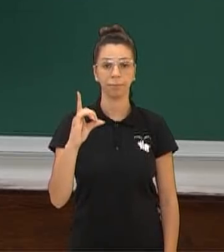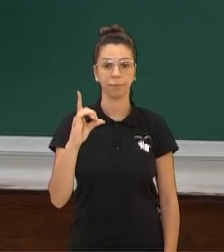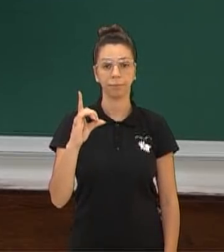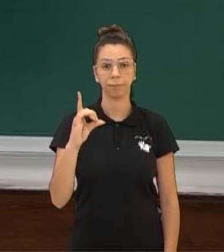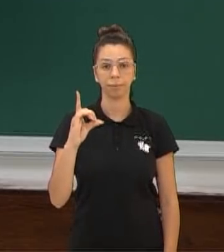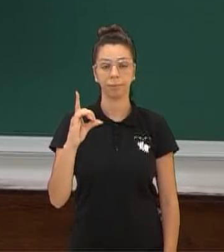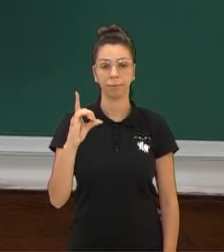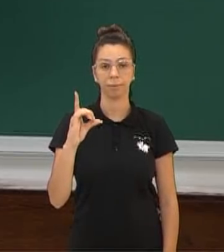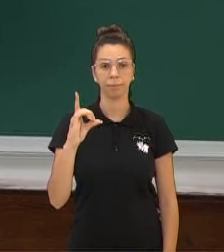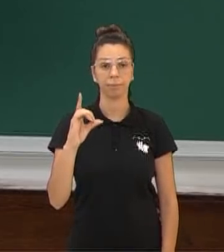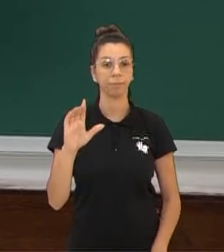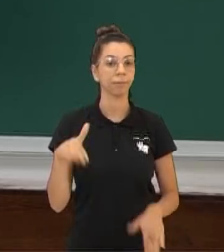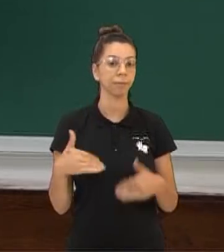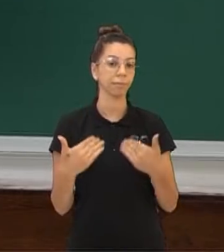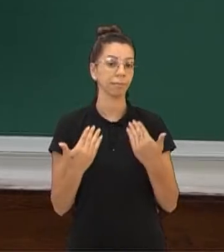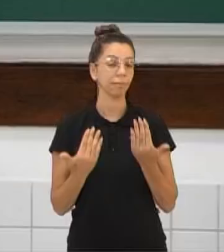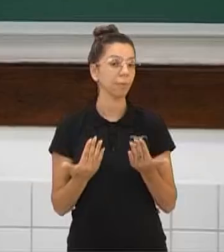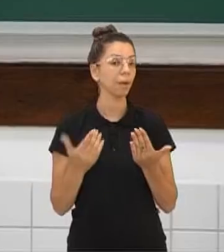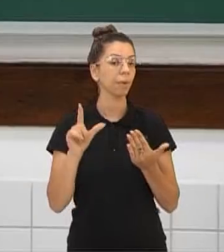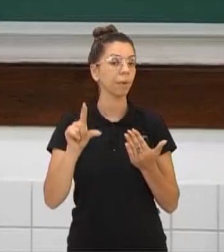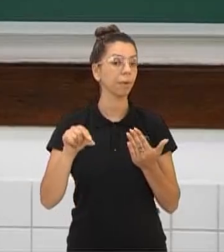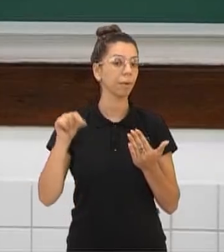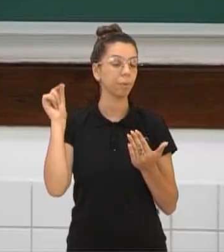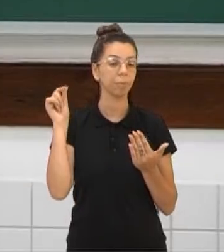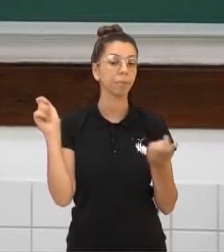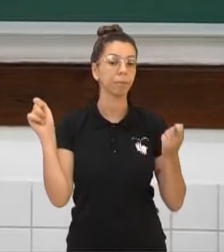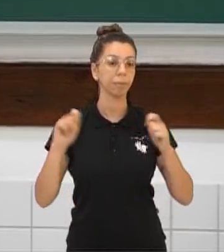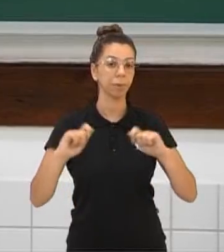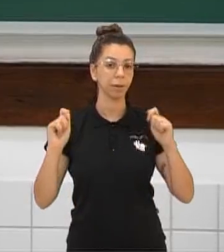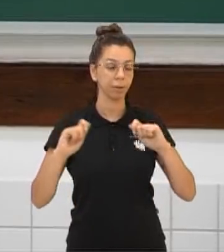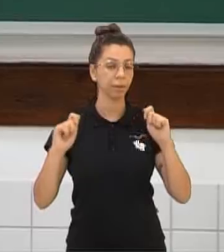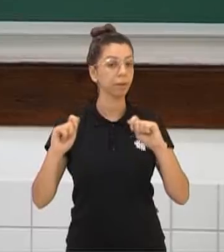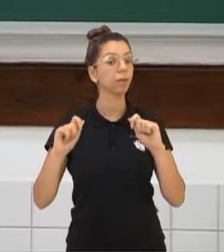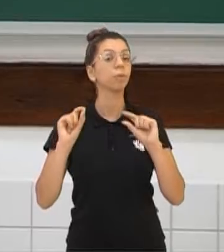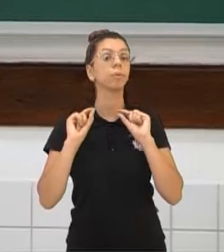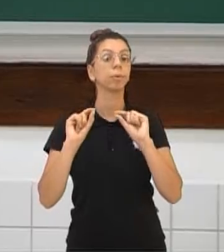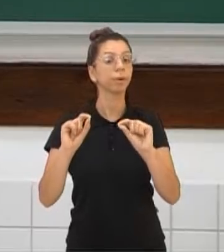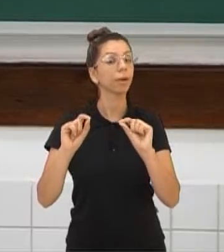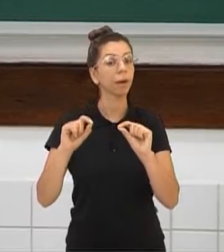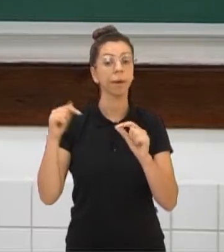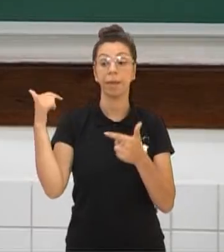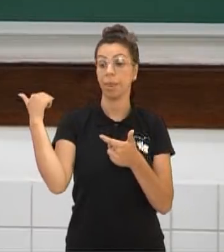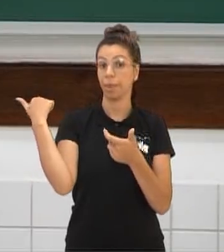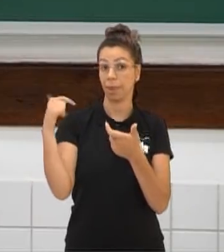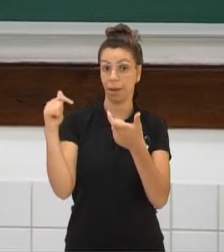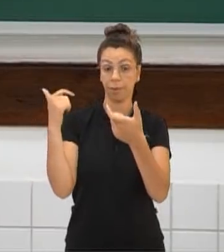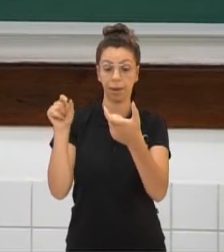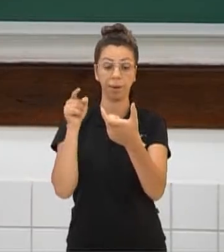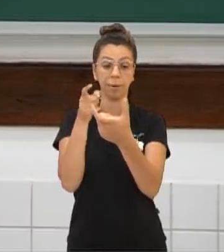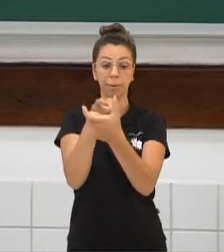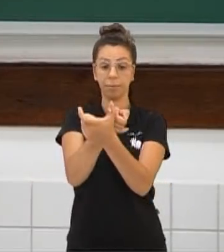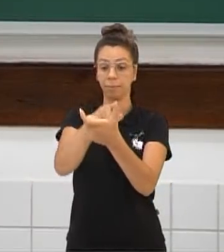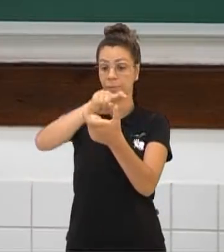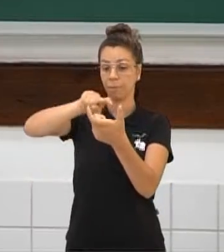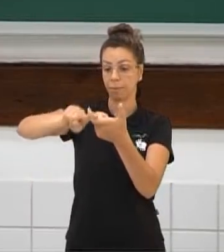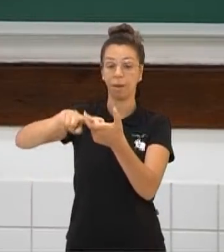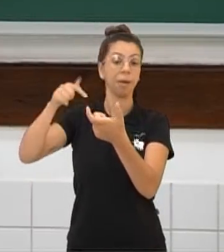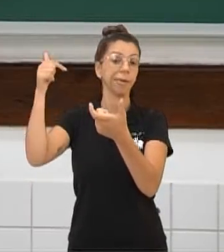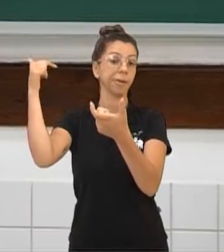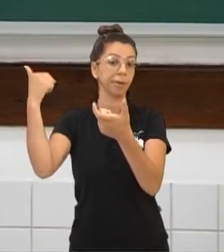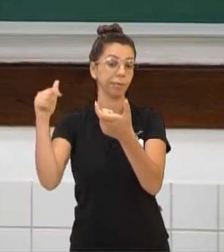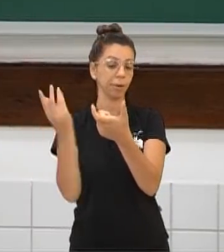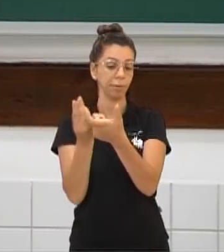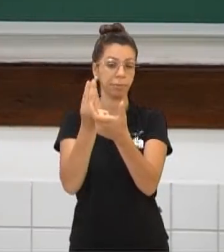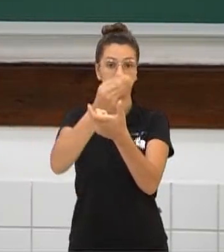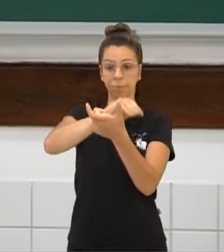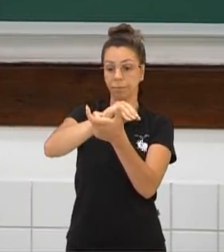disappear e work. Então, a opção que você tem que escolher é aquela que não tenha nenhuma das palavrinhas, não pode